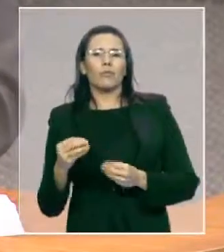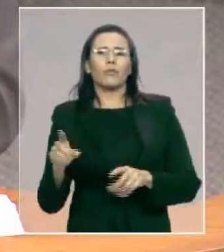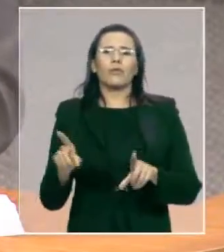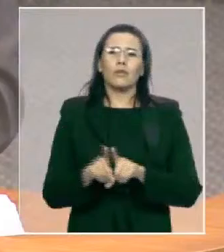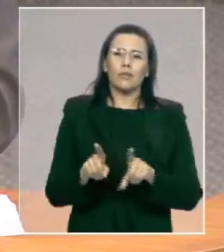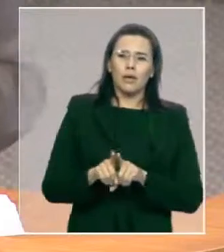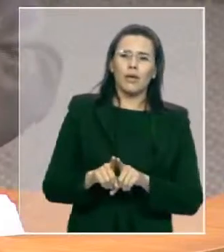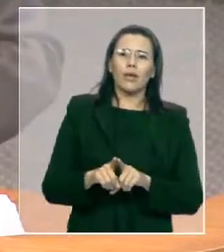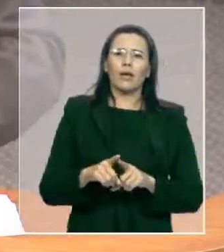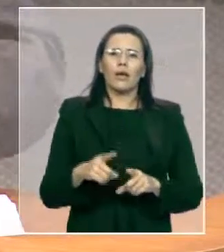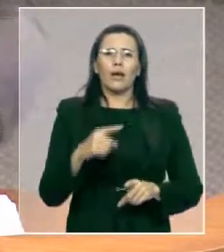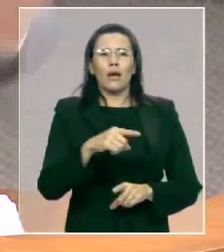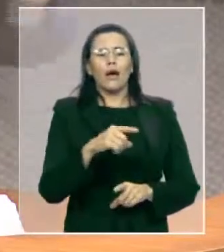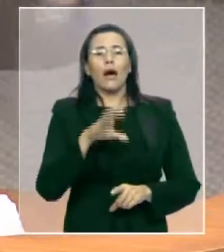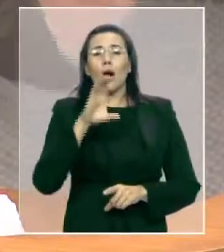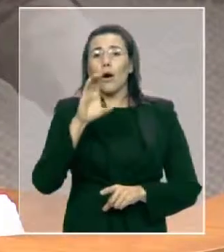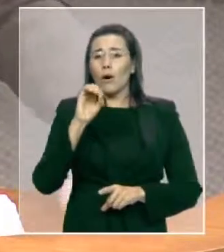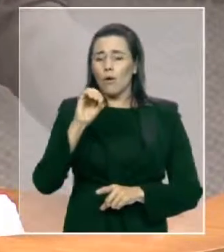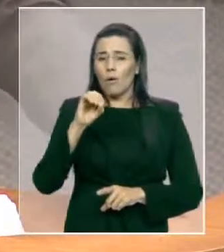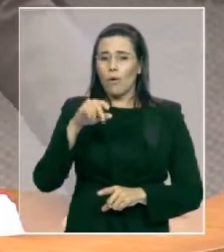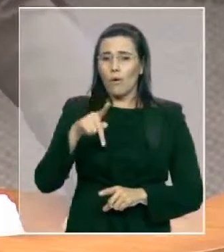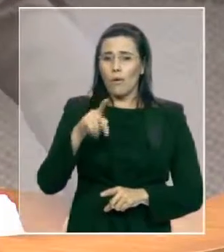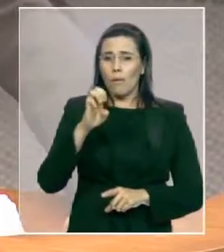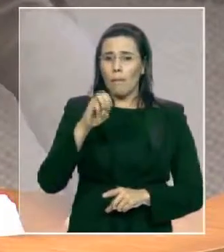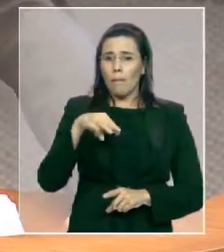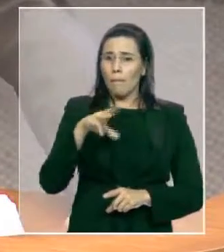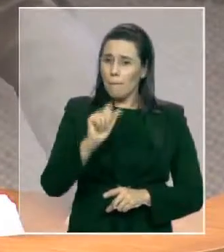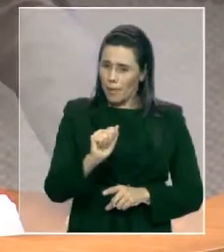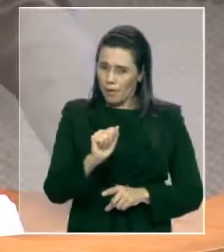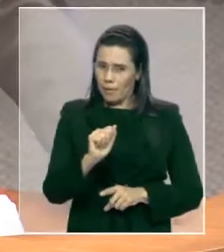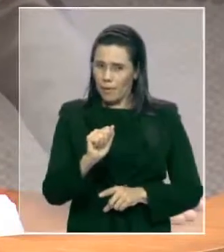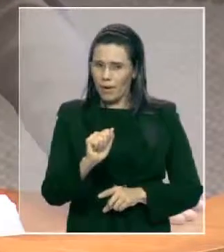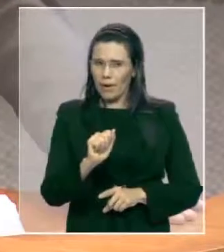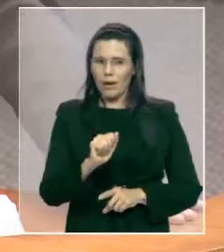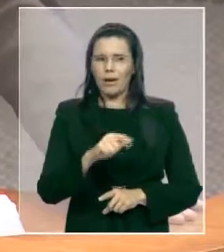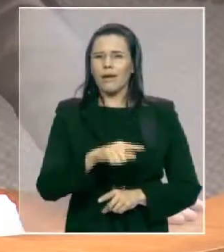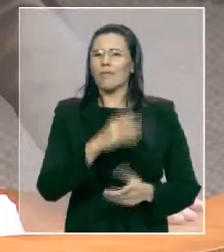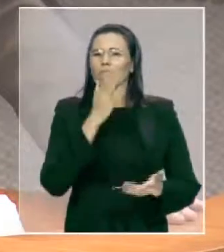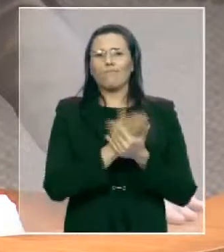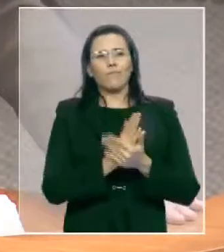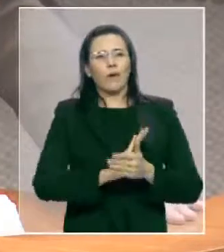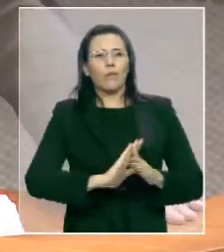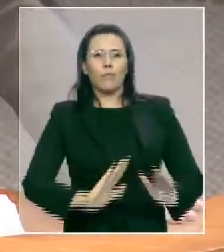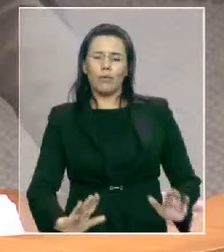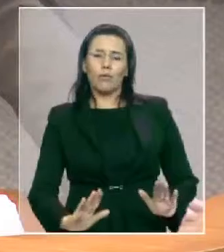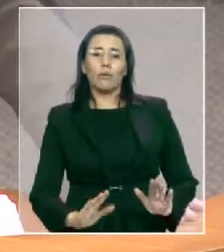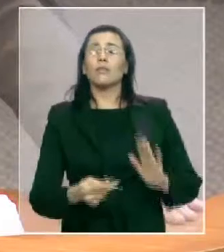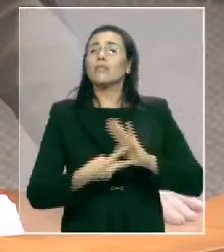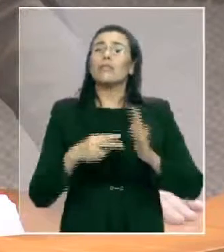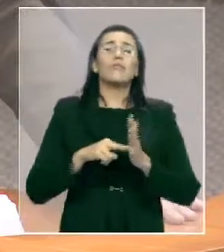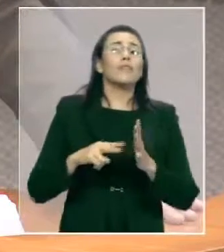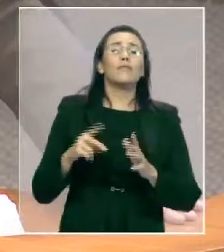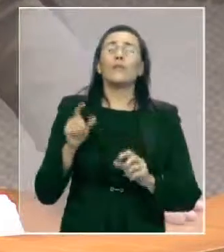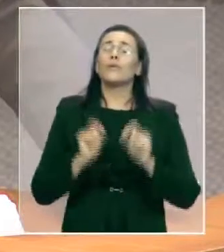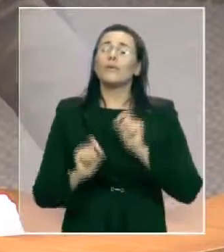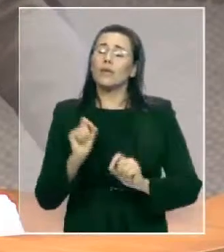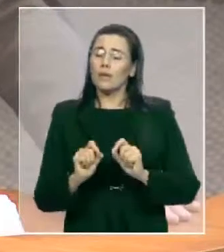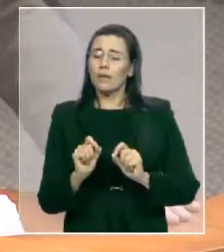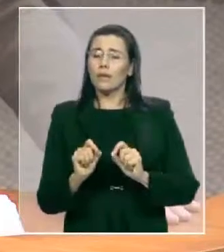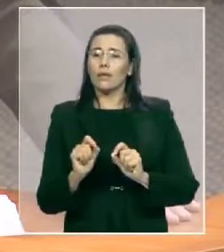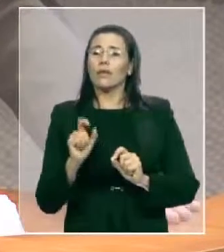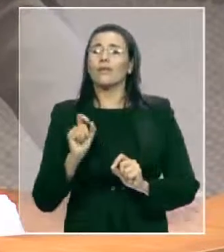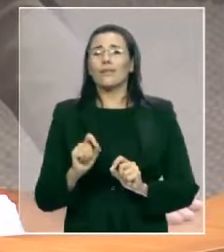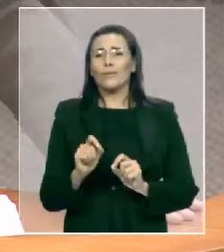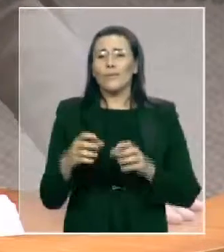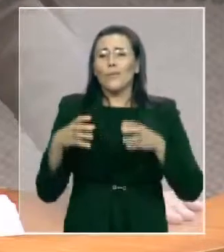Copema, aí extinguiram o bombeiro. E o certo é que eu passei 2 anos segurando de tudo quanto